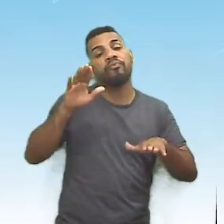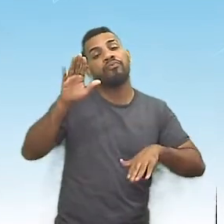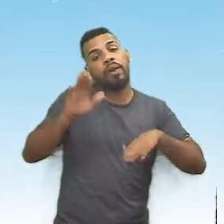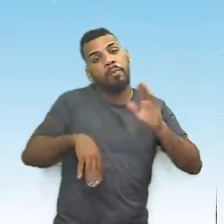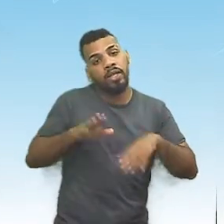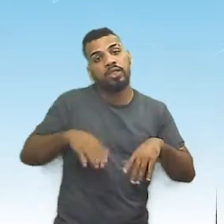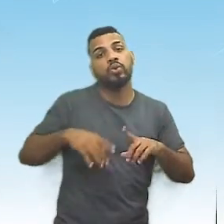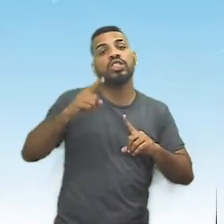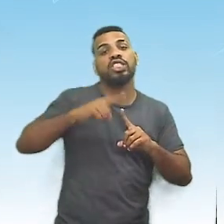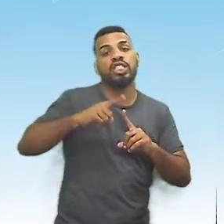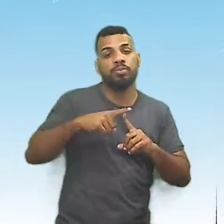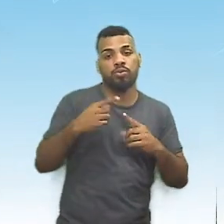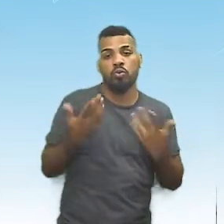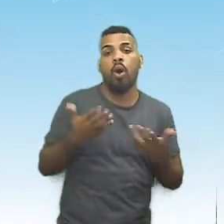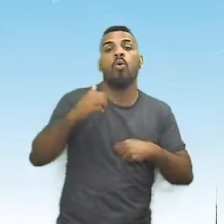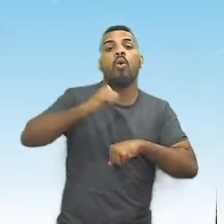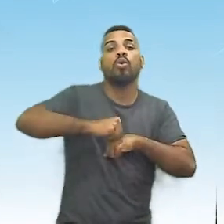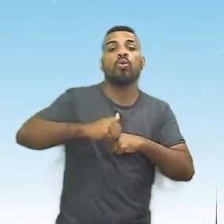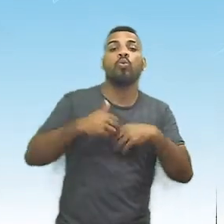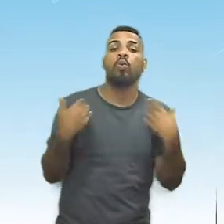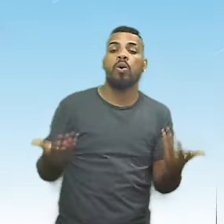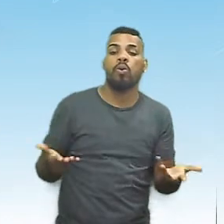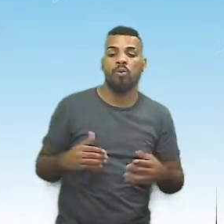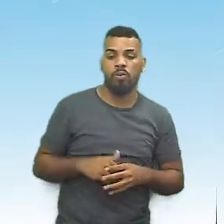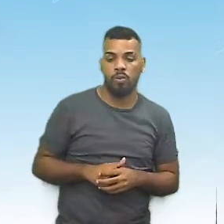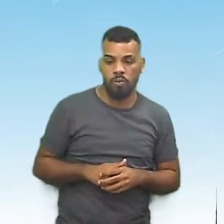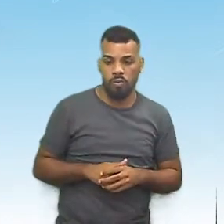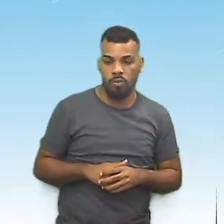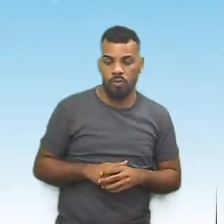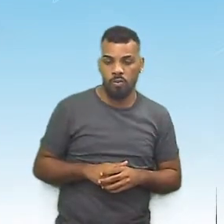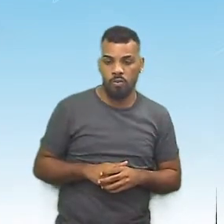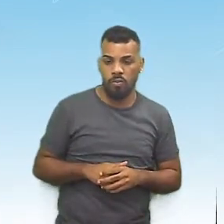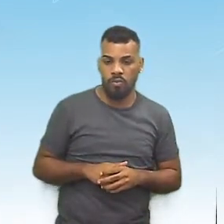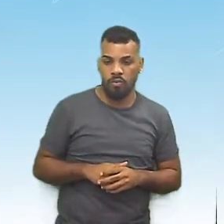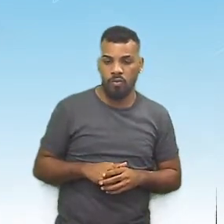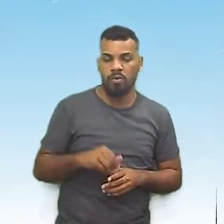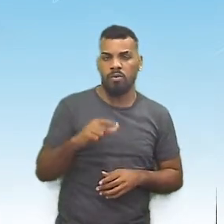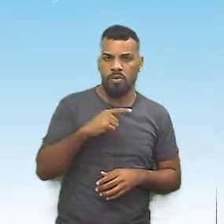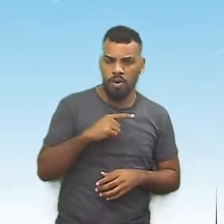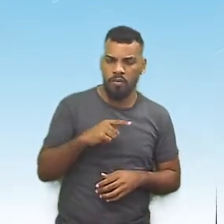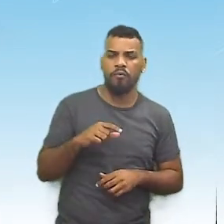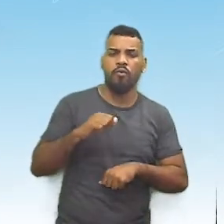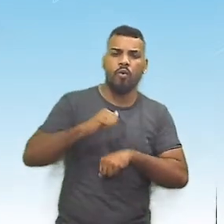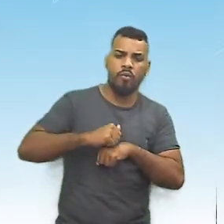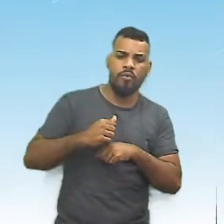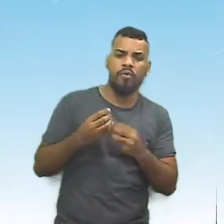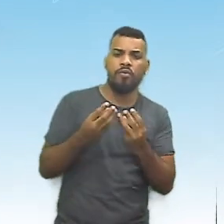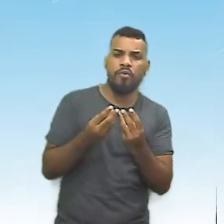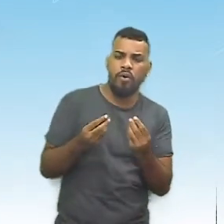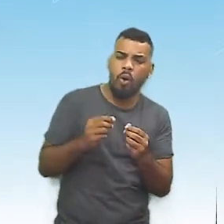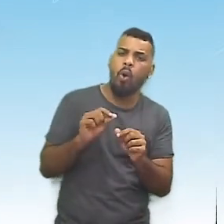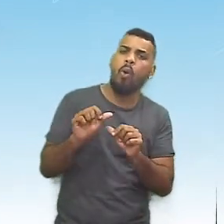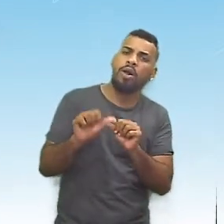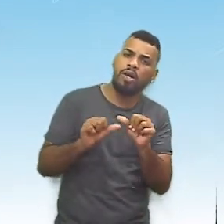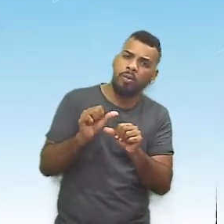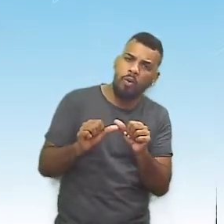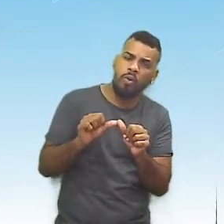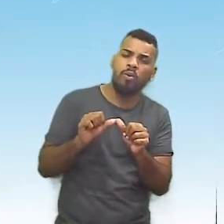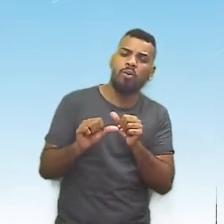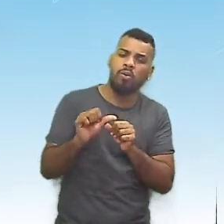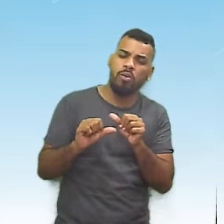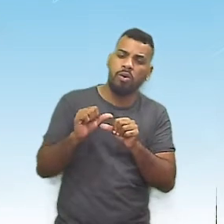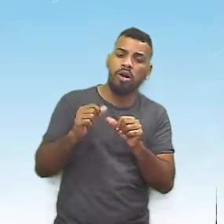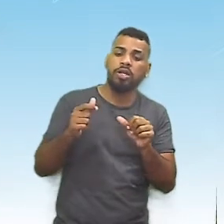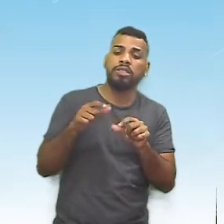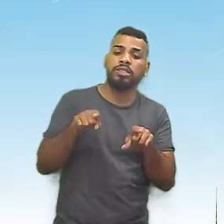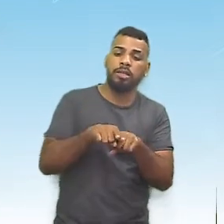de rocha. Por exemplo, ígnea, sedimentar ou metamórfica. E aí a gente fala